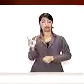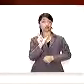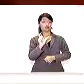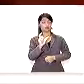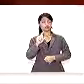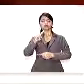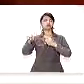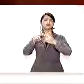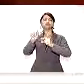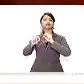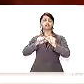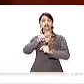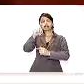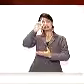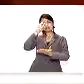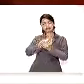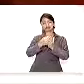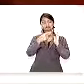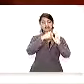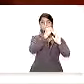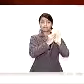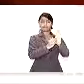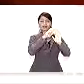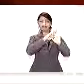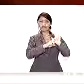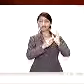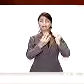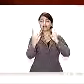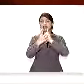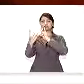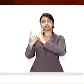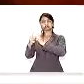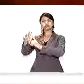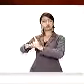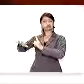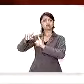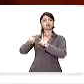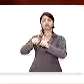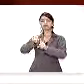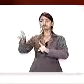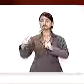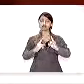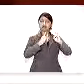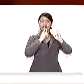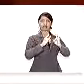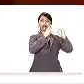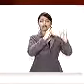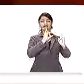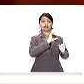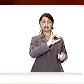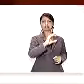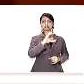objetivando definir as reglas regras para o atendimento social e Habitacional pela CDHU aos